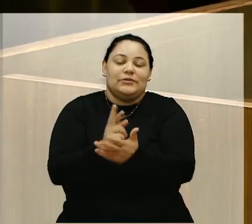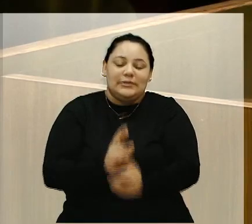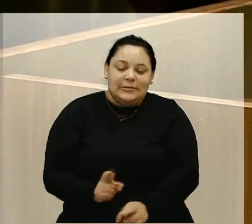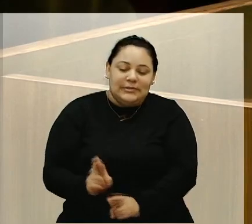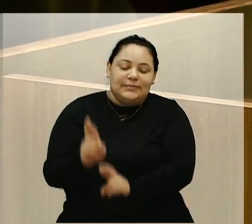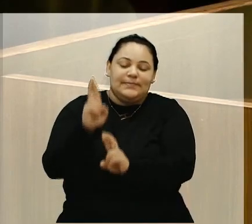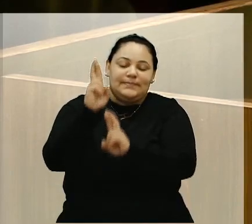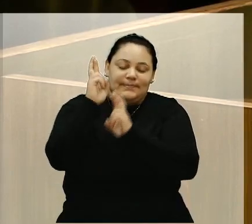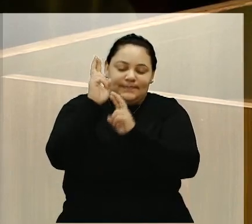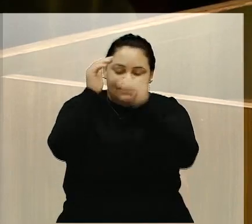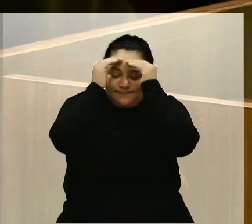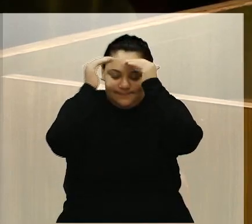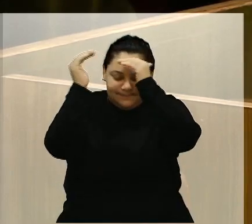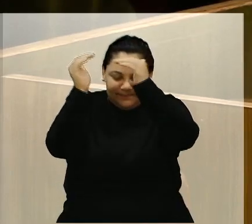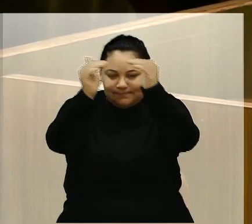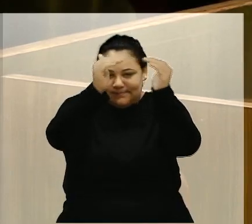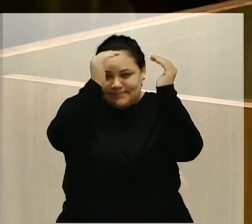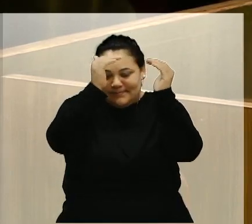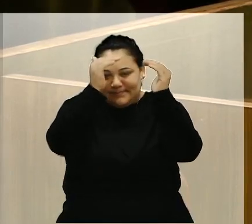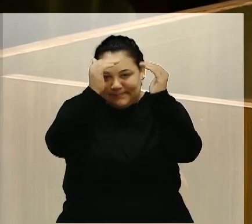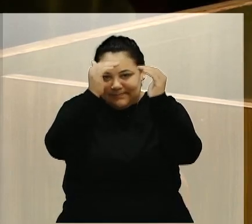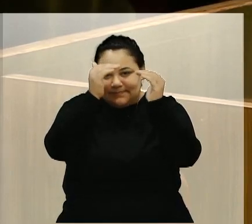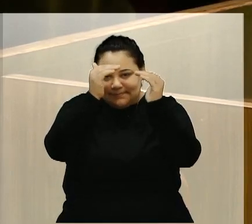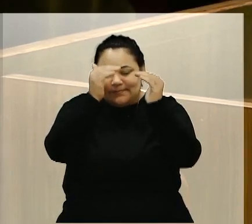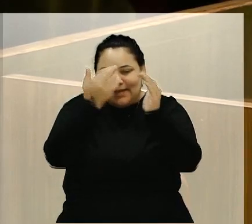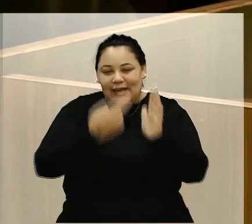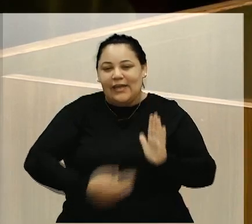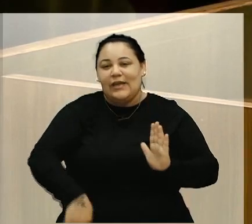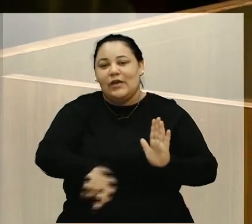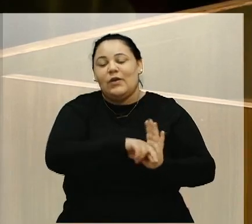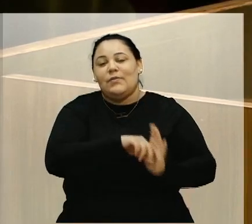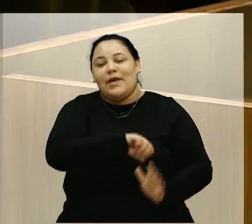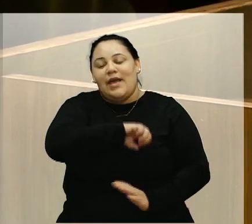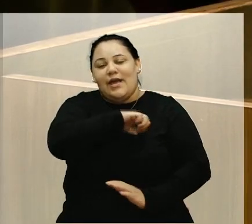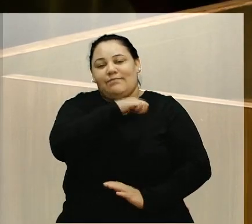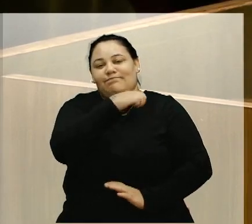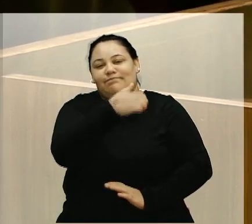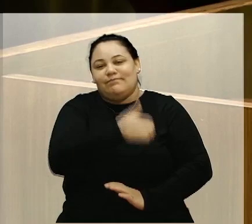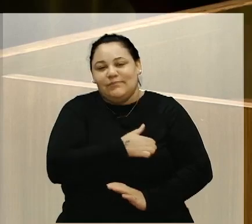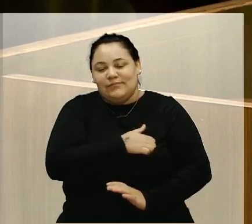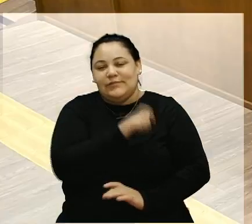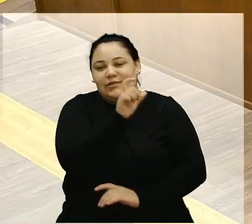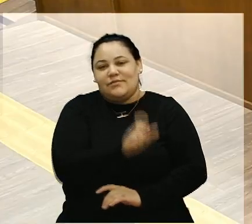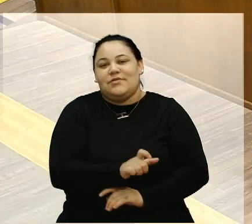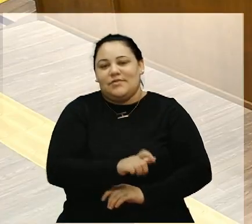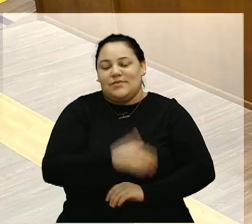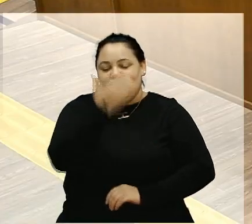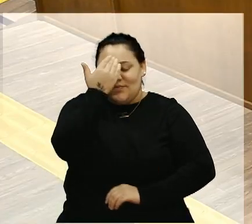dignidade e resgatando a autoestima das pessoas. Muito obrigada.